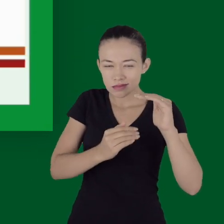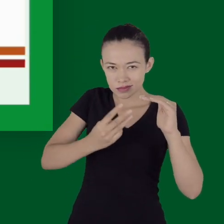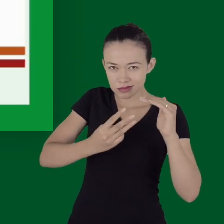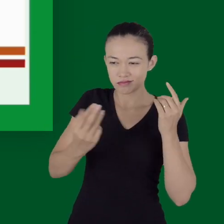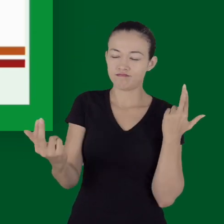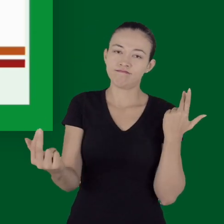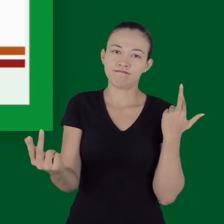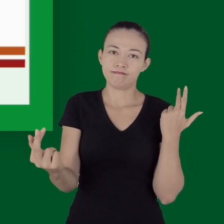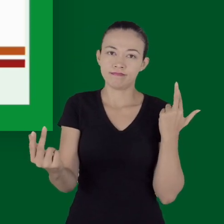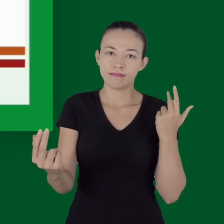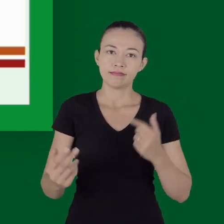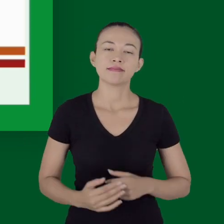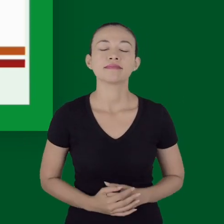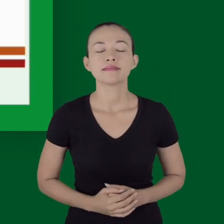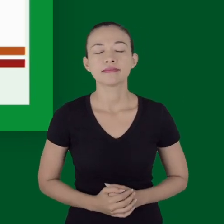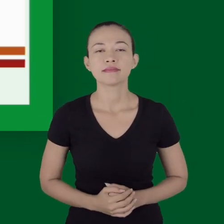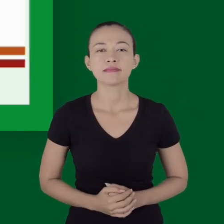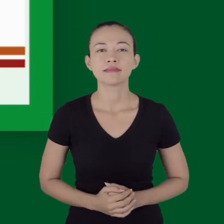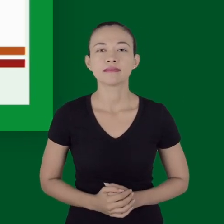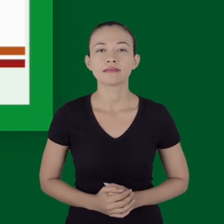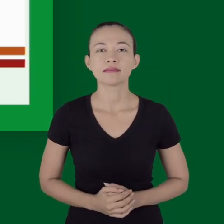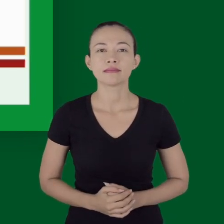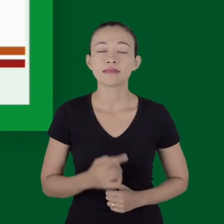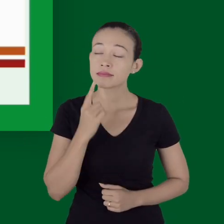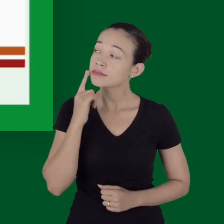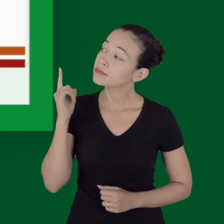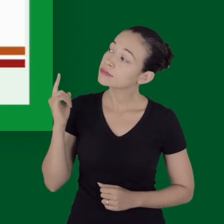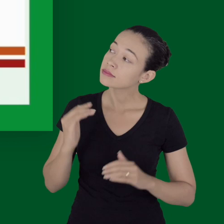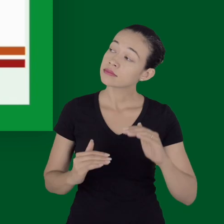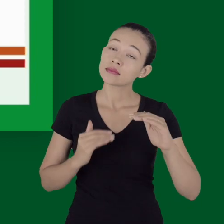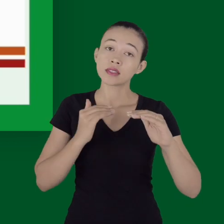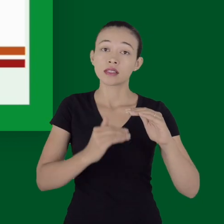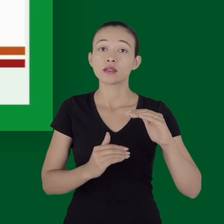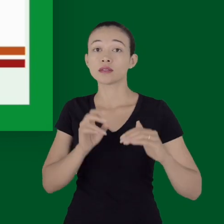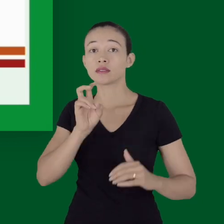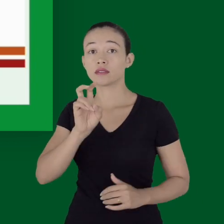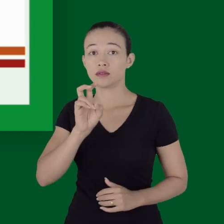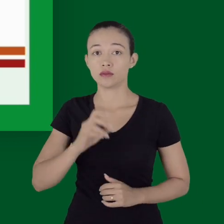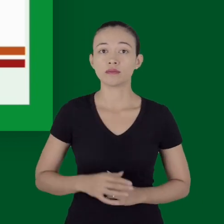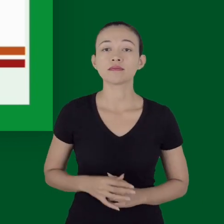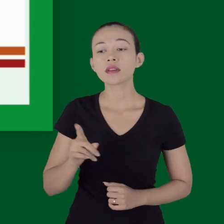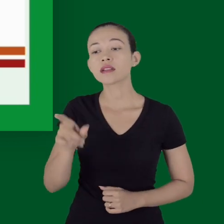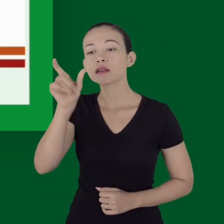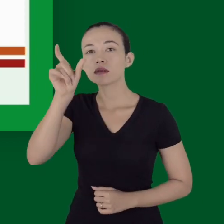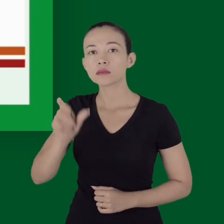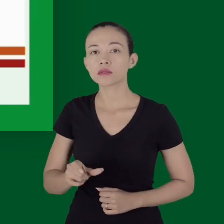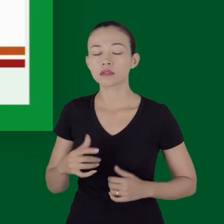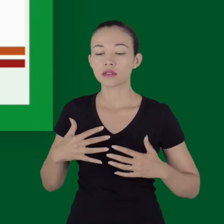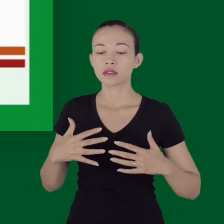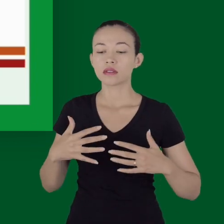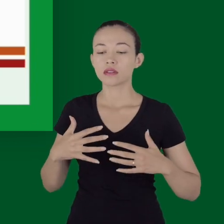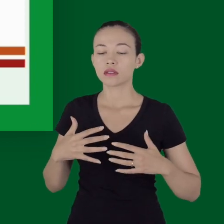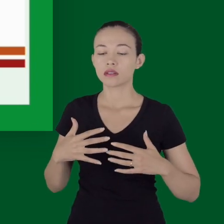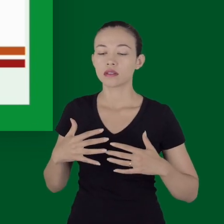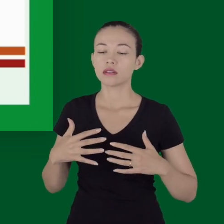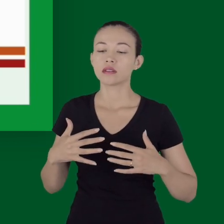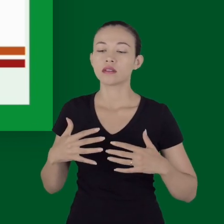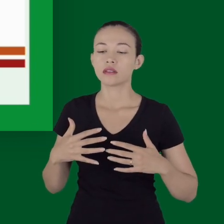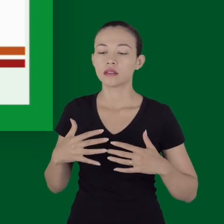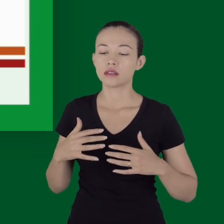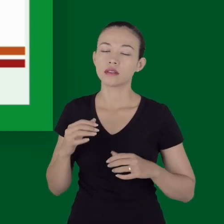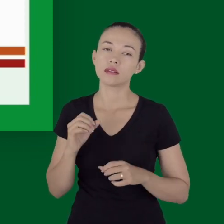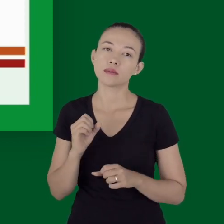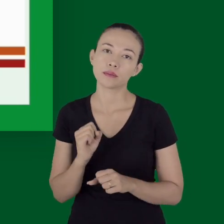Paciente grau 5, é o paciente que está em parada respiratória, né? Você vai fazer 5 ventilações artificiais, mas o paciente tem